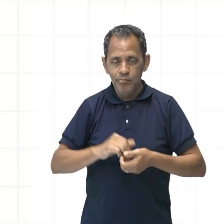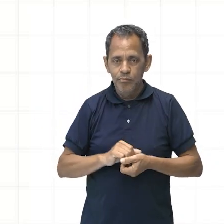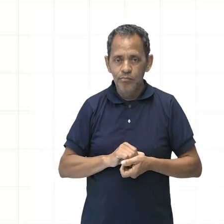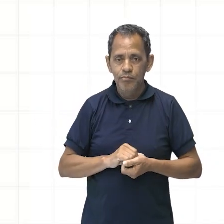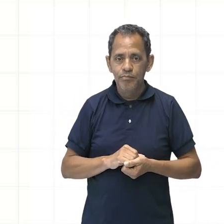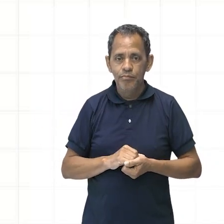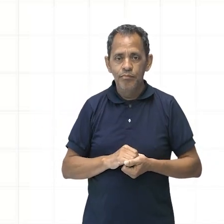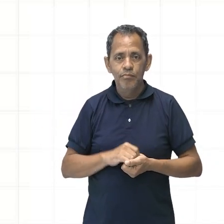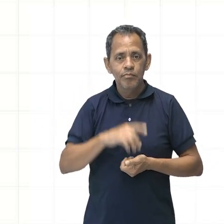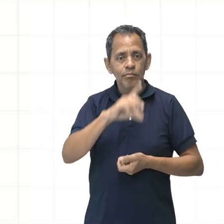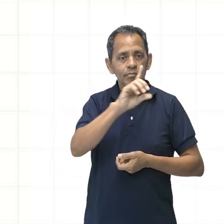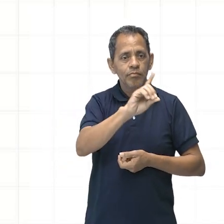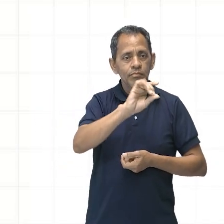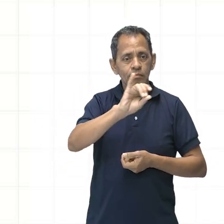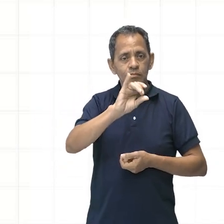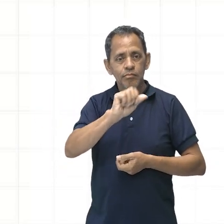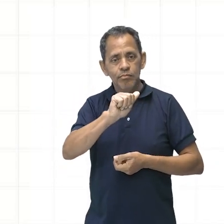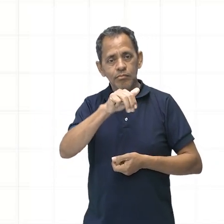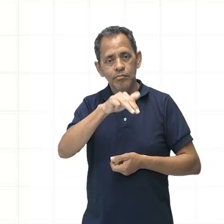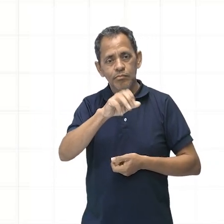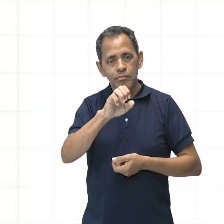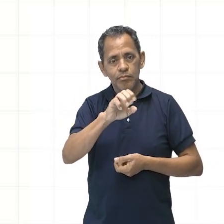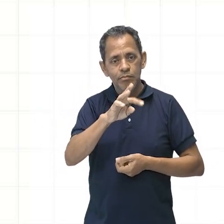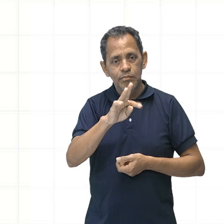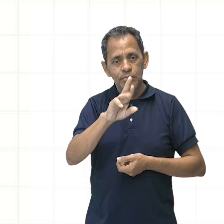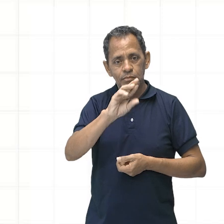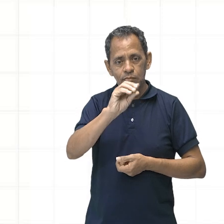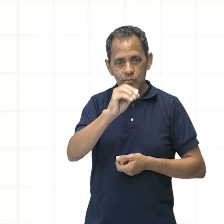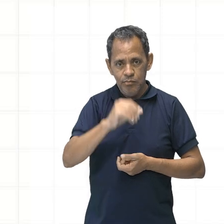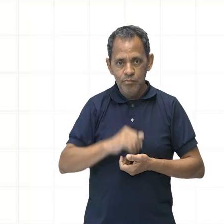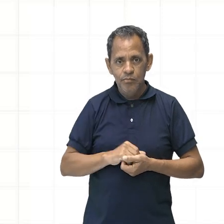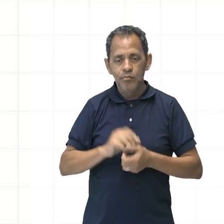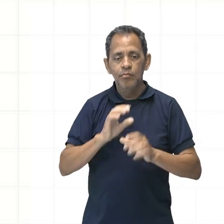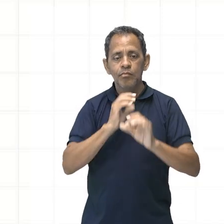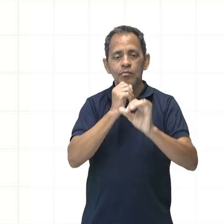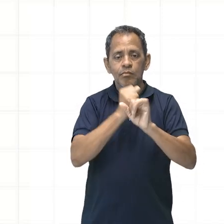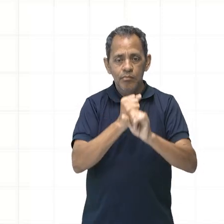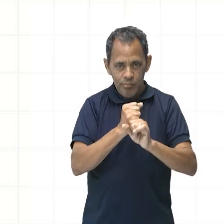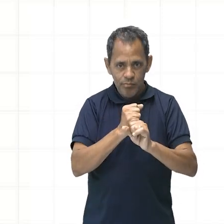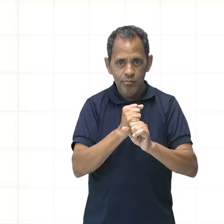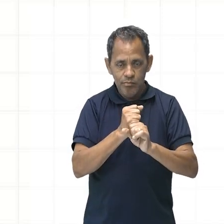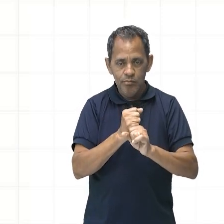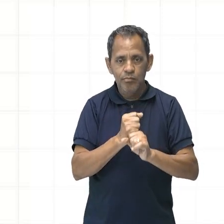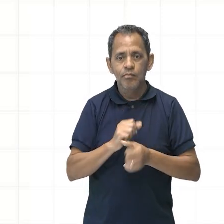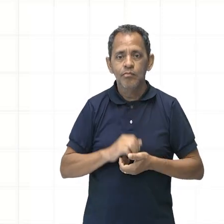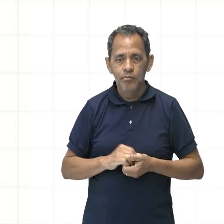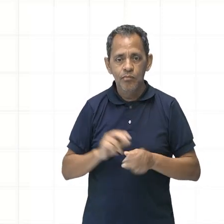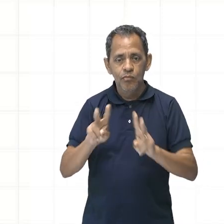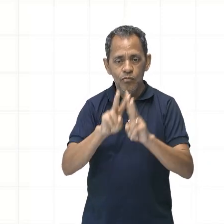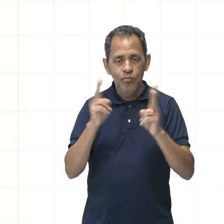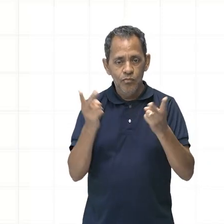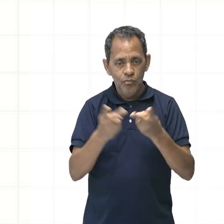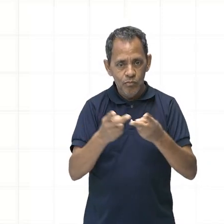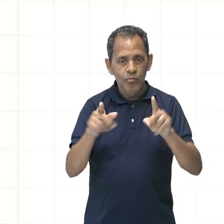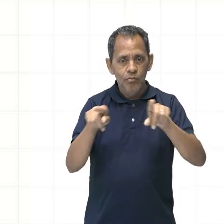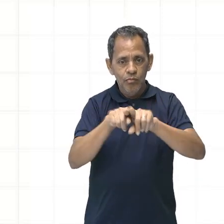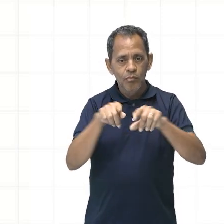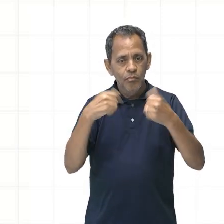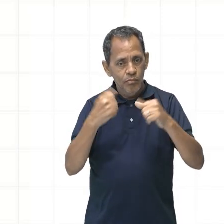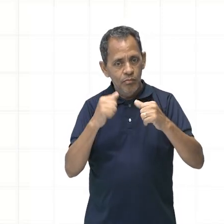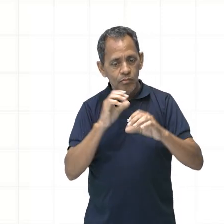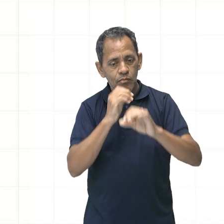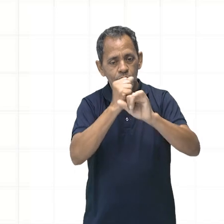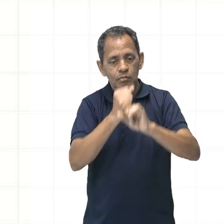raio. E para calcular o volume, eu preciso do raio. E o raio é a metade do diâmetro. Se